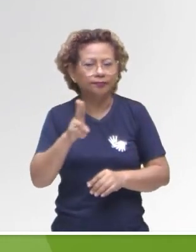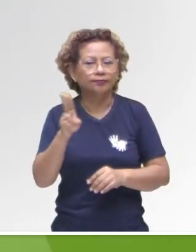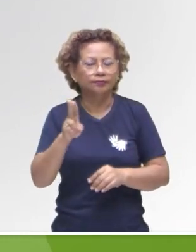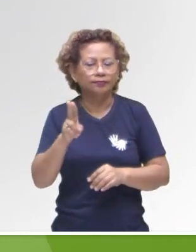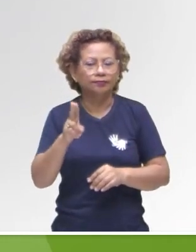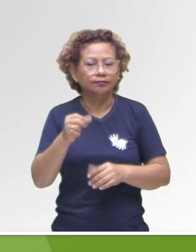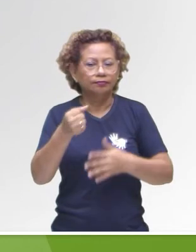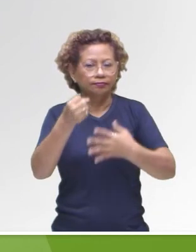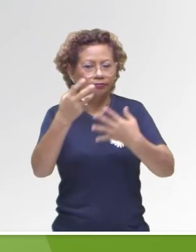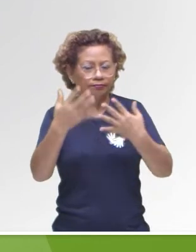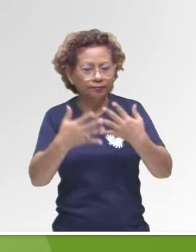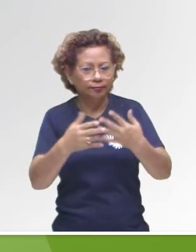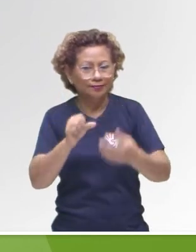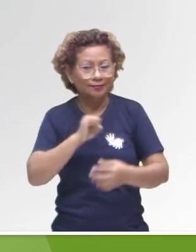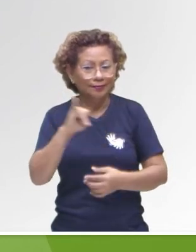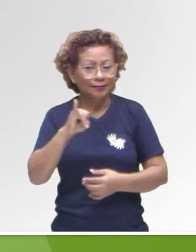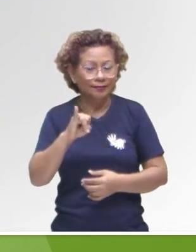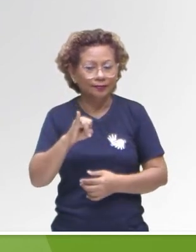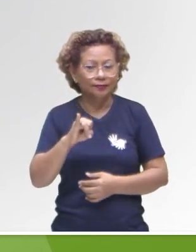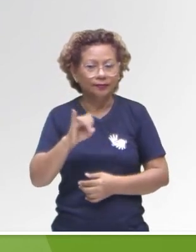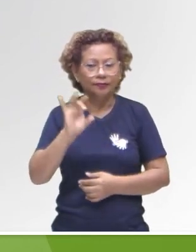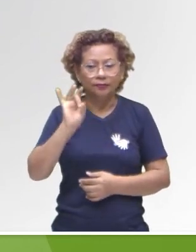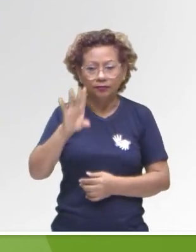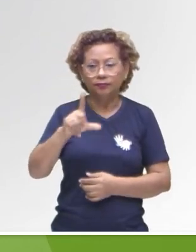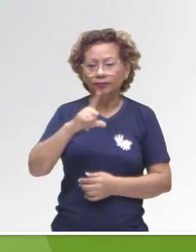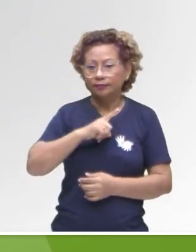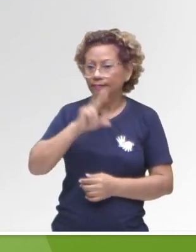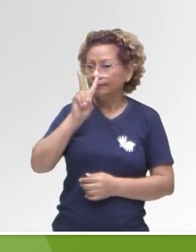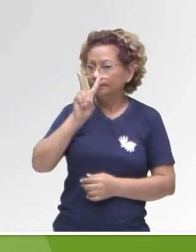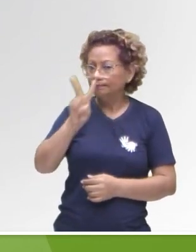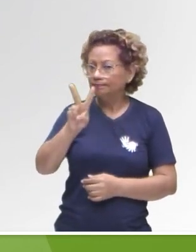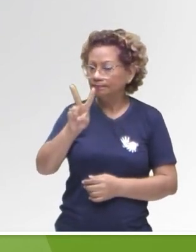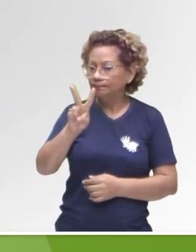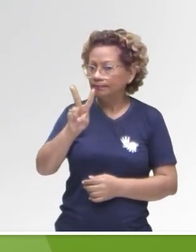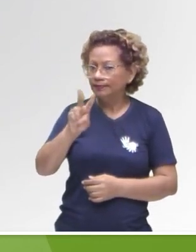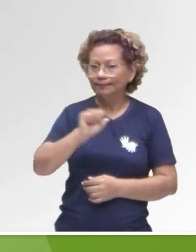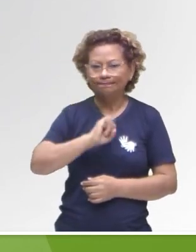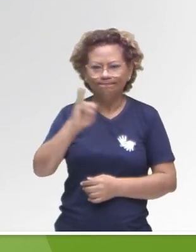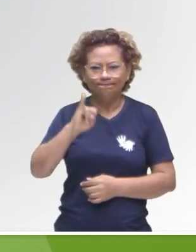2 capacitores. Se tiver mais de 2,